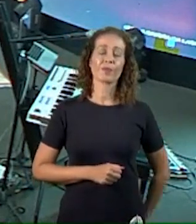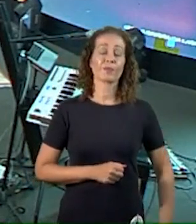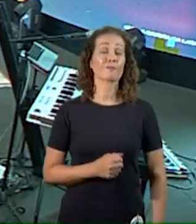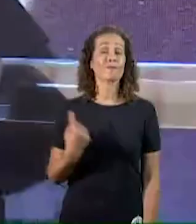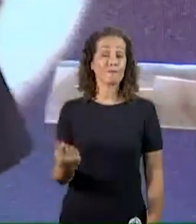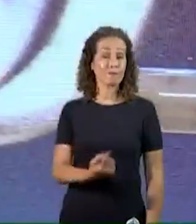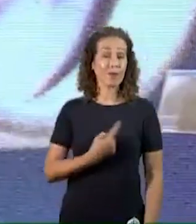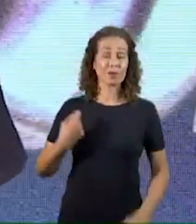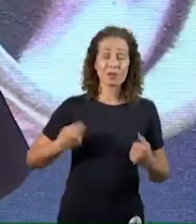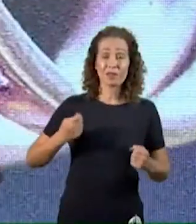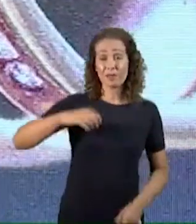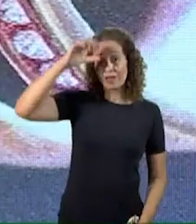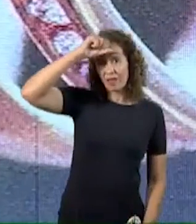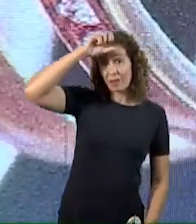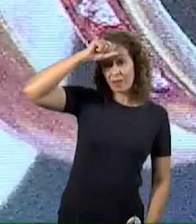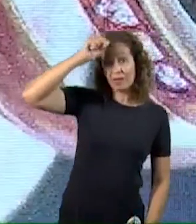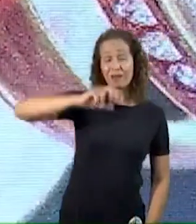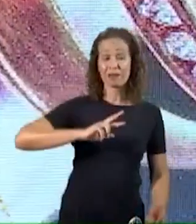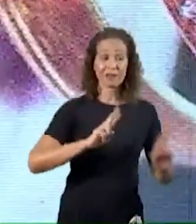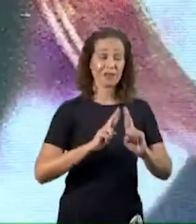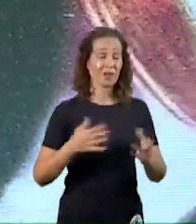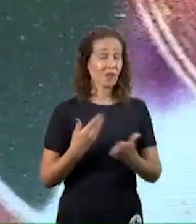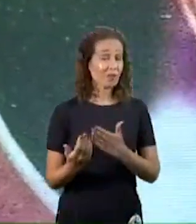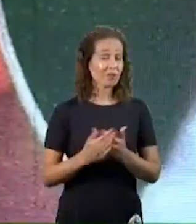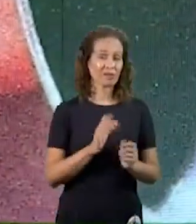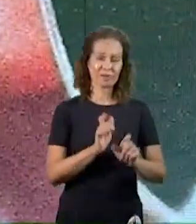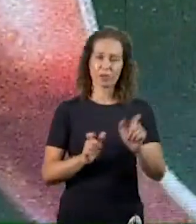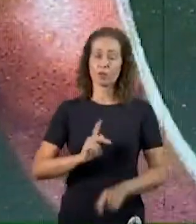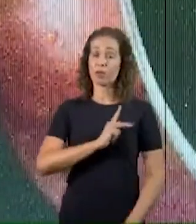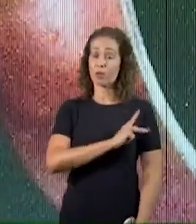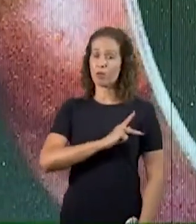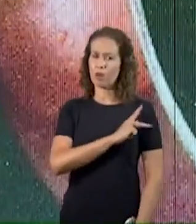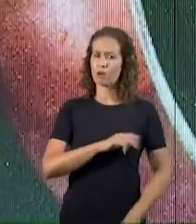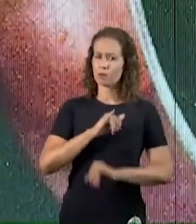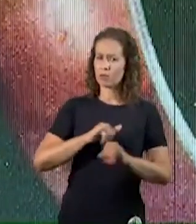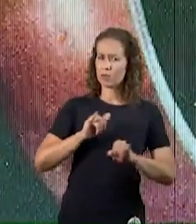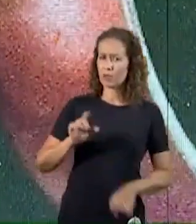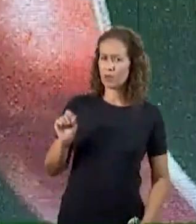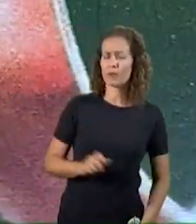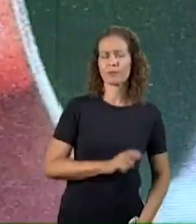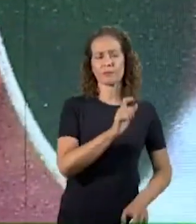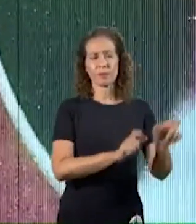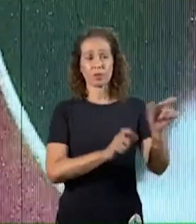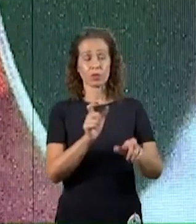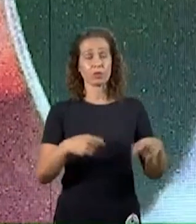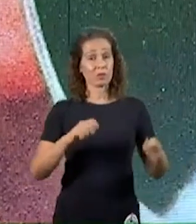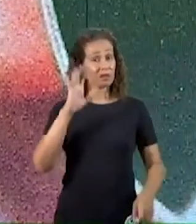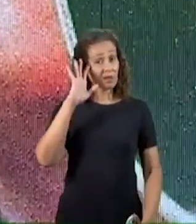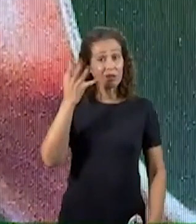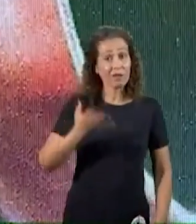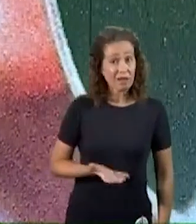tipo de gente. Sabe o que o apóstolo Paulo diz? Que se a gente não se resolver com as pessoas, nós temos que ir embora do